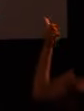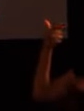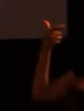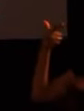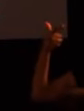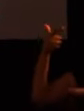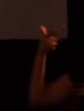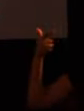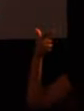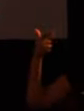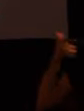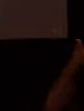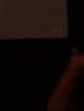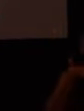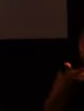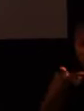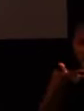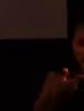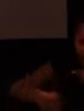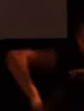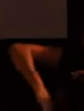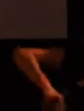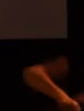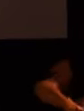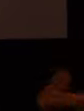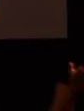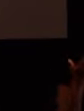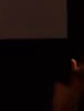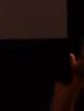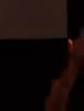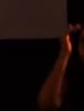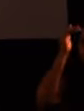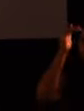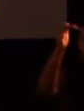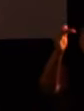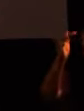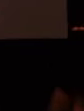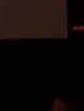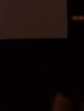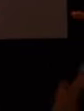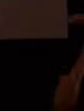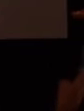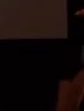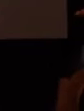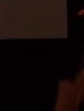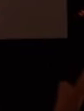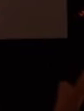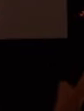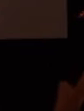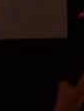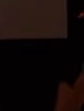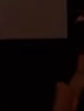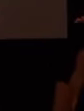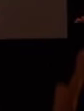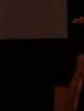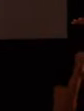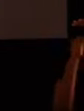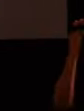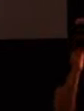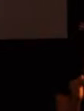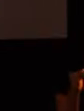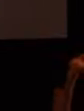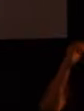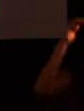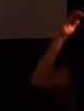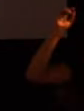bem próximo da praia. Quando ele fizer o estudo de sombreamento, ele não vai chegar a 12. Ele vai chegar a 8 pavimentos,